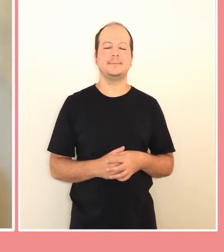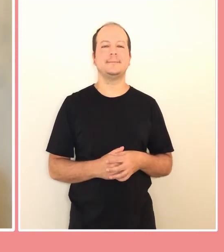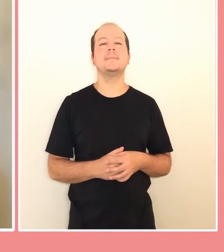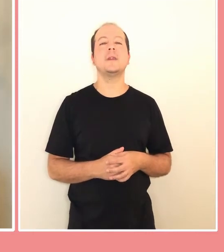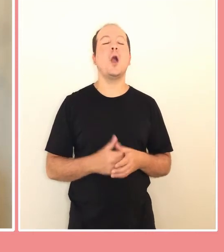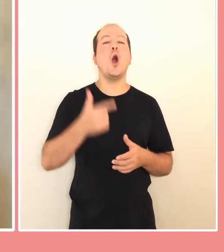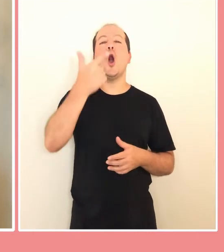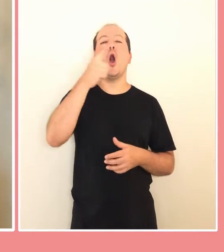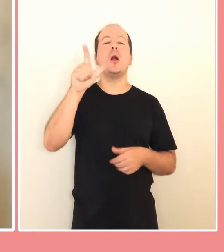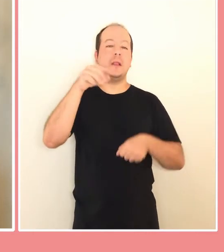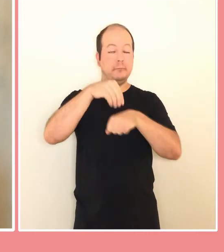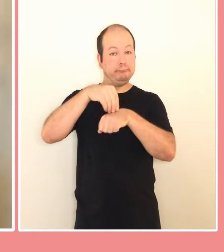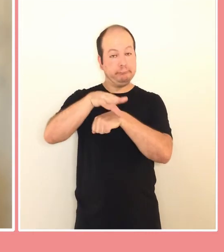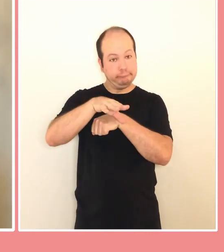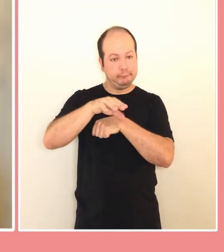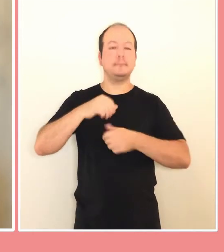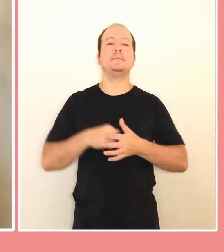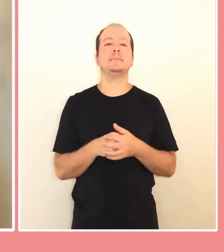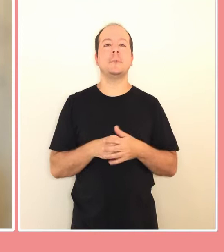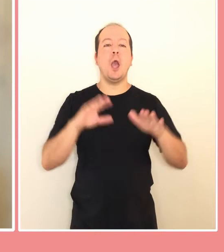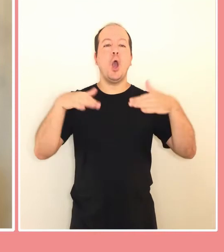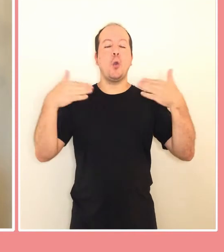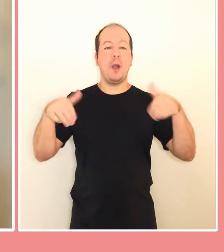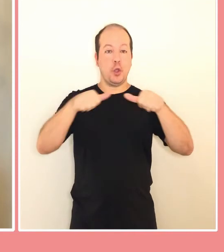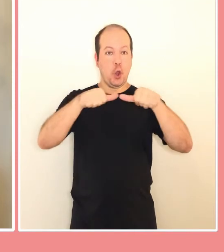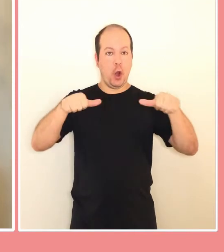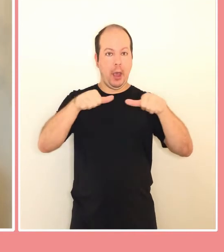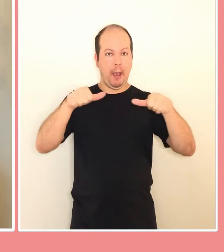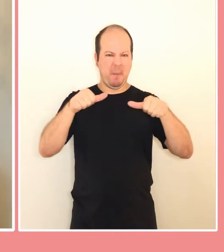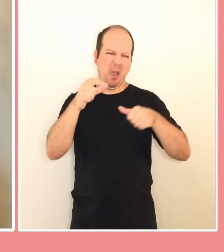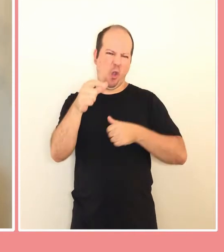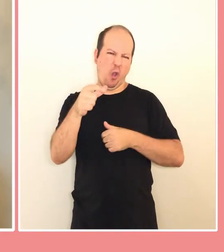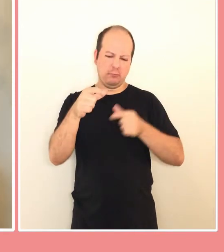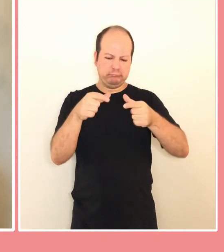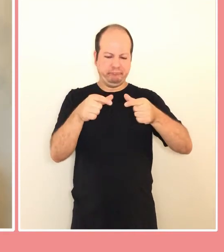Ah, outra dica, quando forem colar adesivos muito grandes,